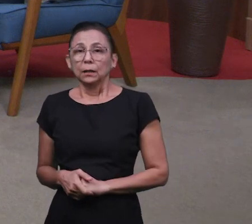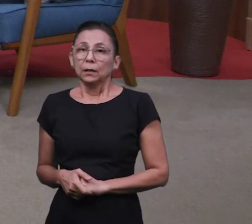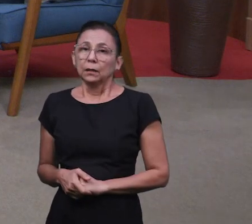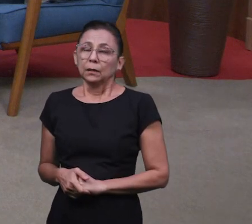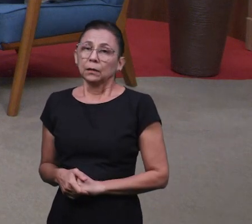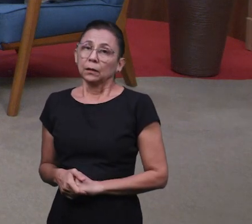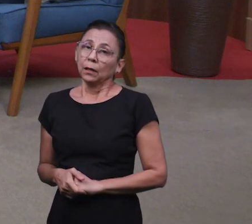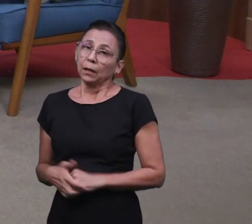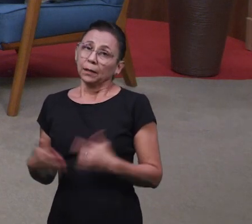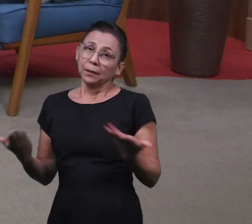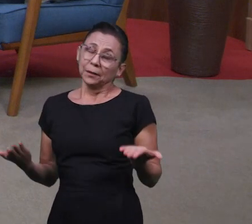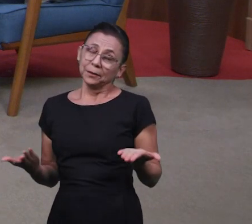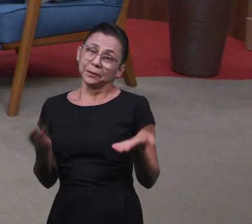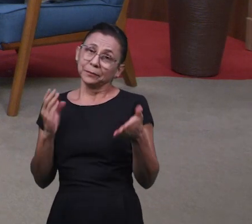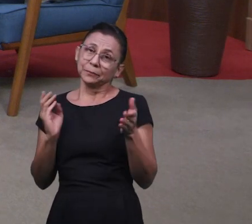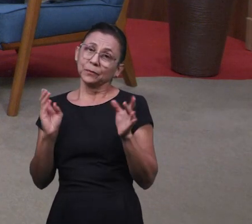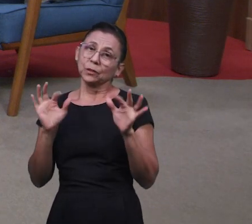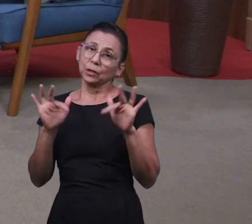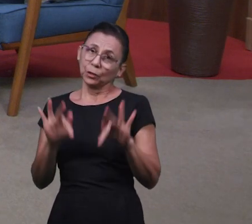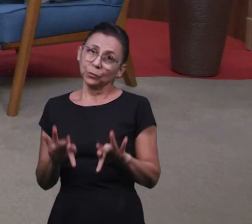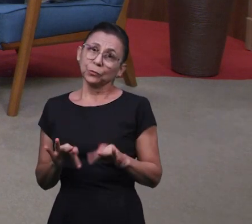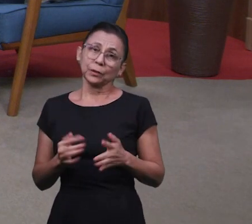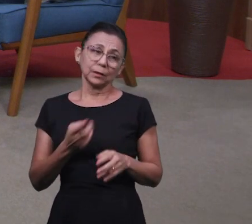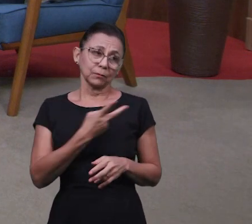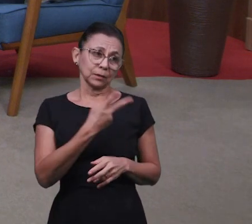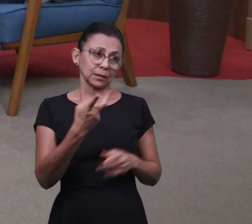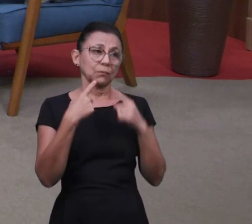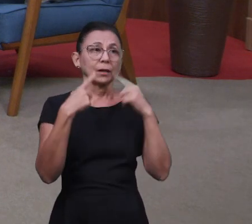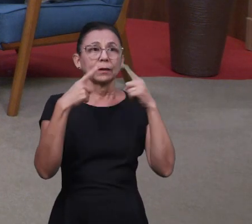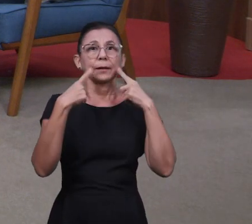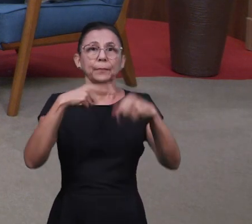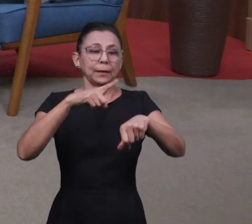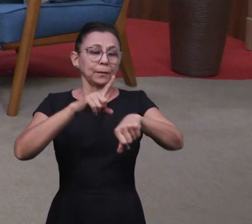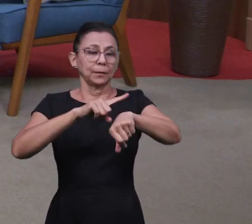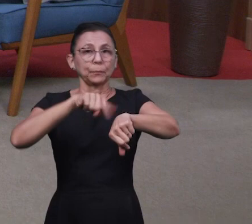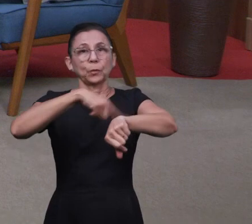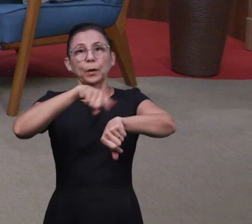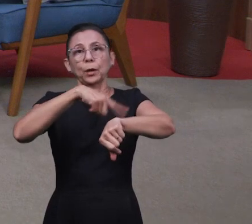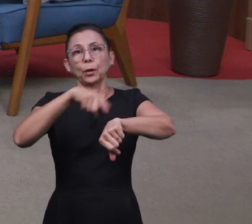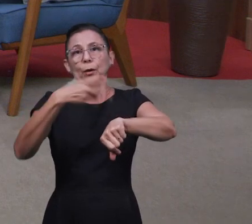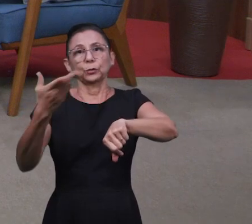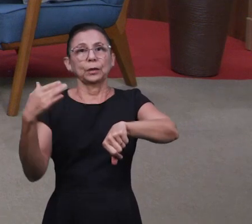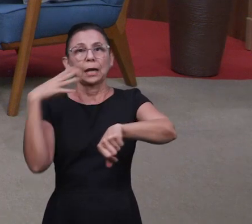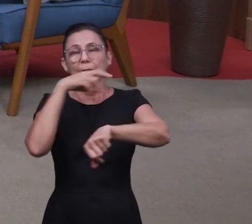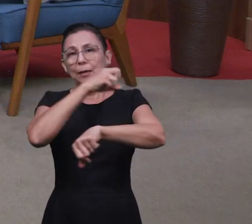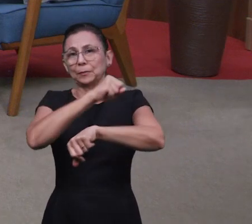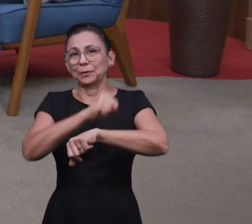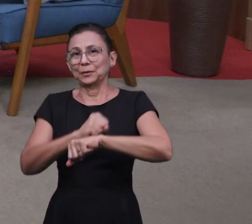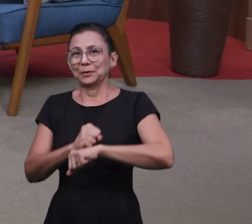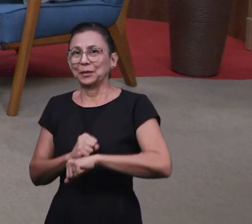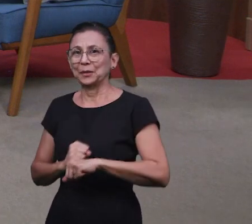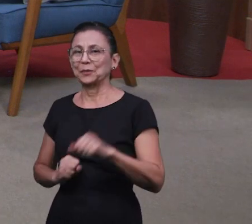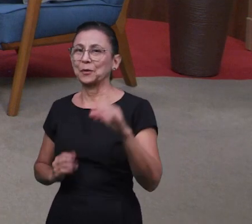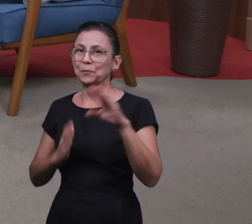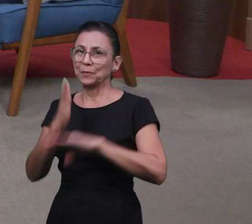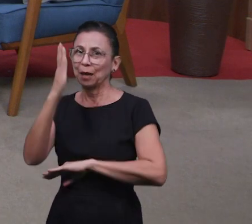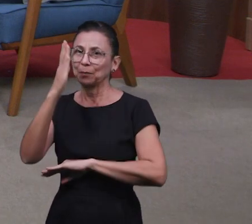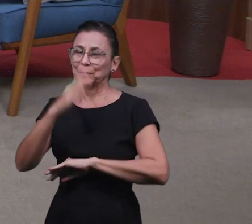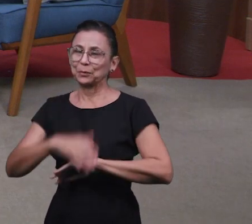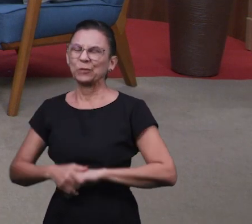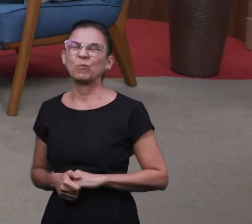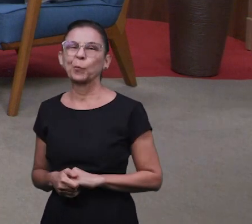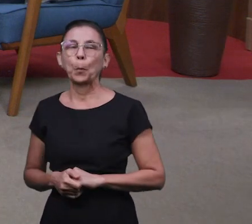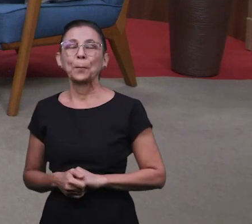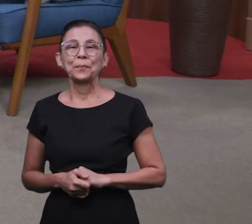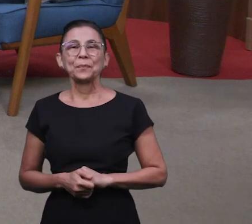se eu for falar que a gente está chegando ao final do quadro, vocês vão reclamar que meu relógio é muito rápido. Então vamos direto passar essa parte e vamos